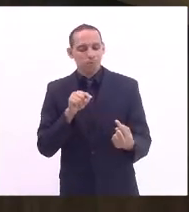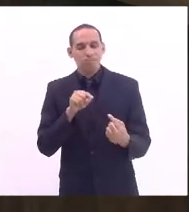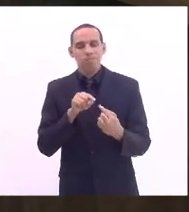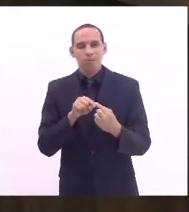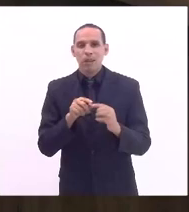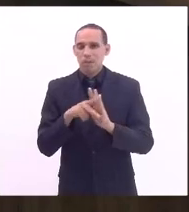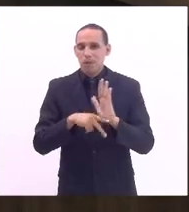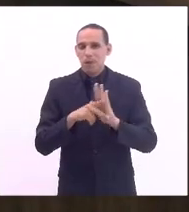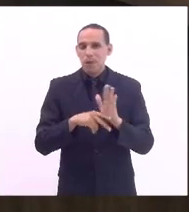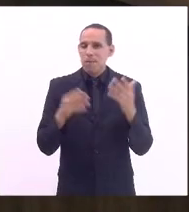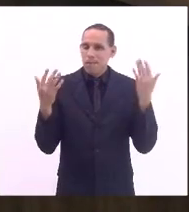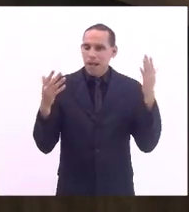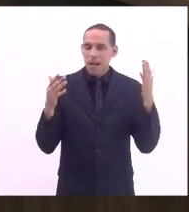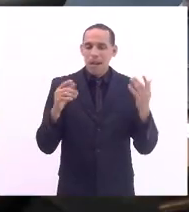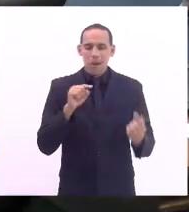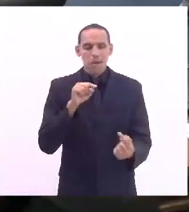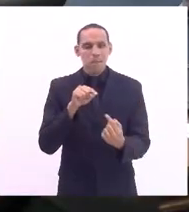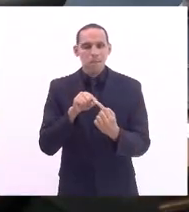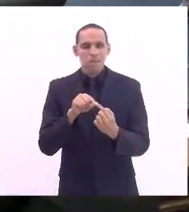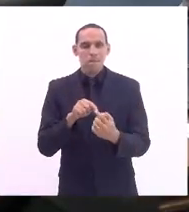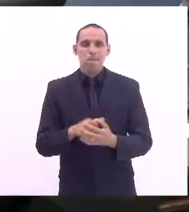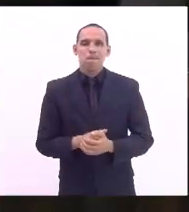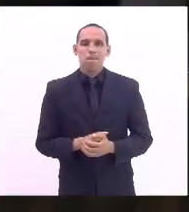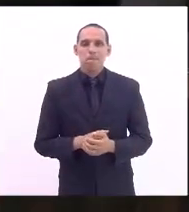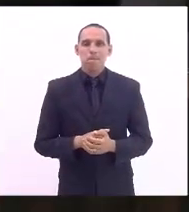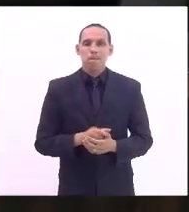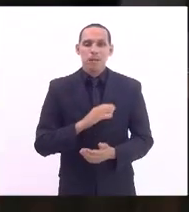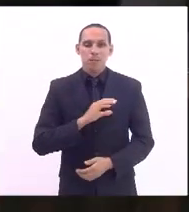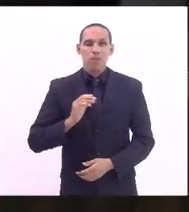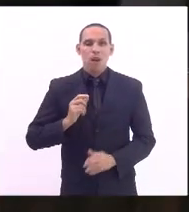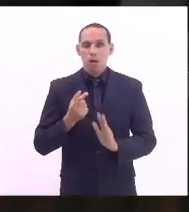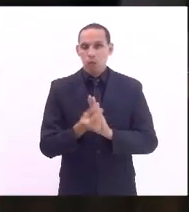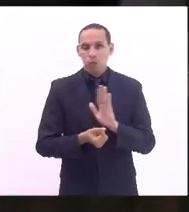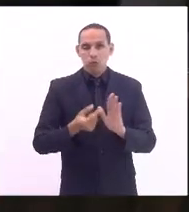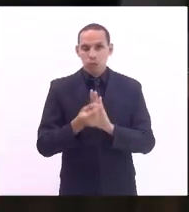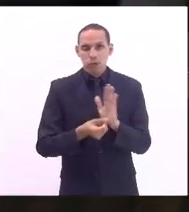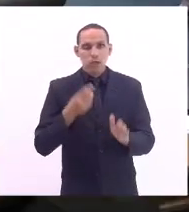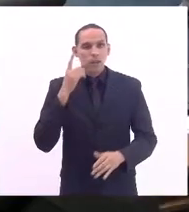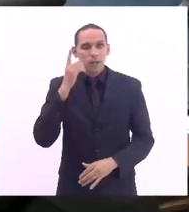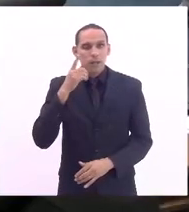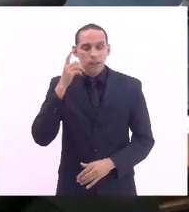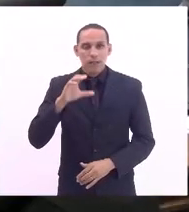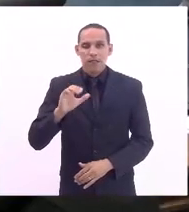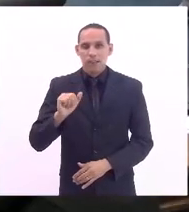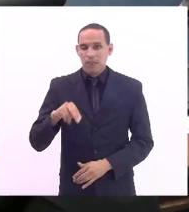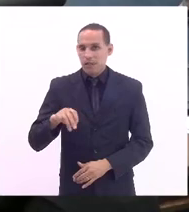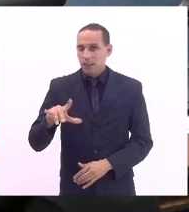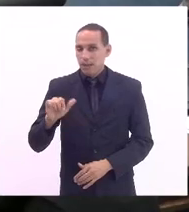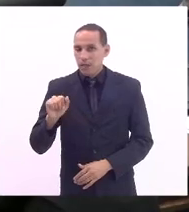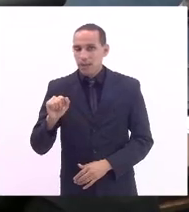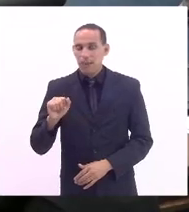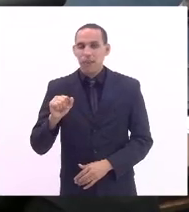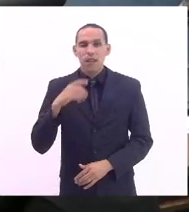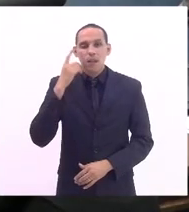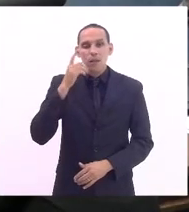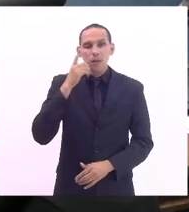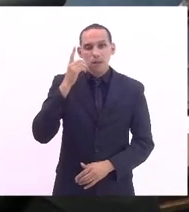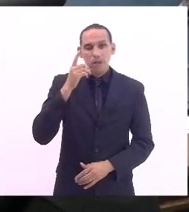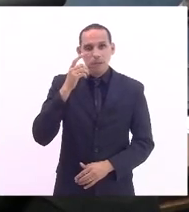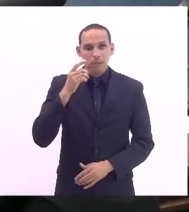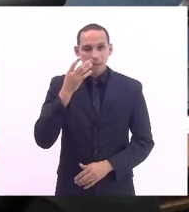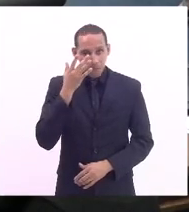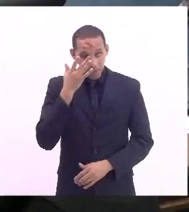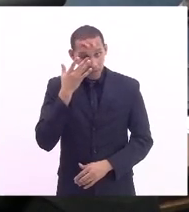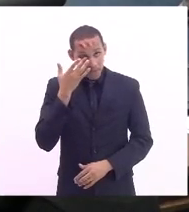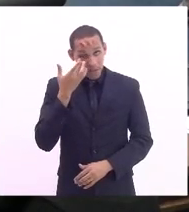Parabéns, deputada, parecer favorável. Pela Comissão de Orçamento, deputado Márcio Canella. Deputado Márcio Canella. Deputado